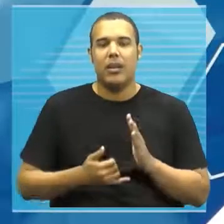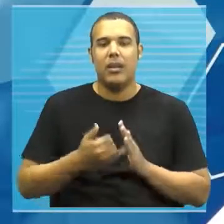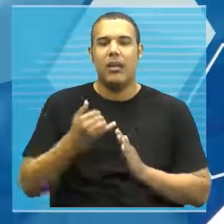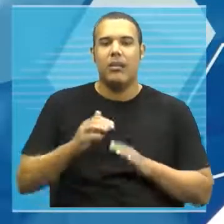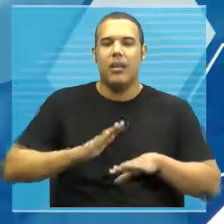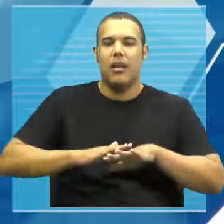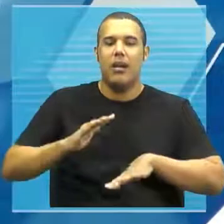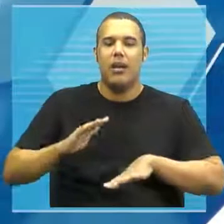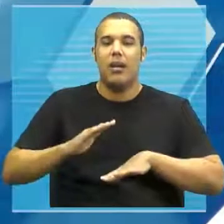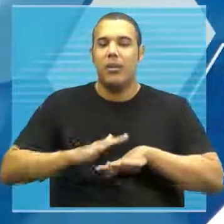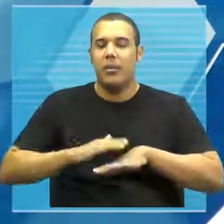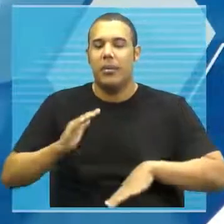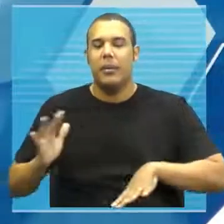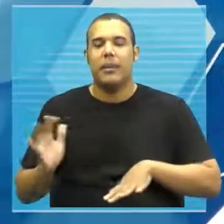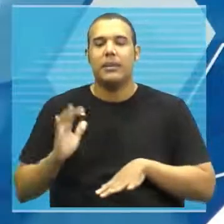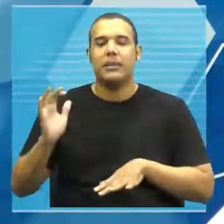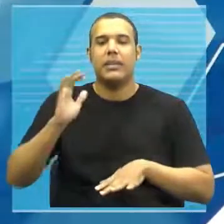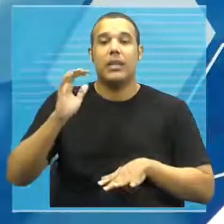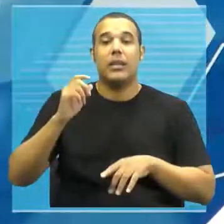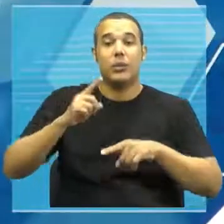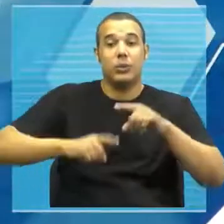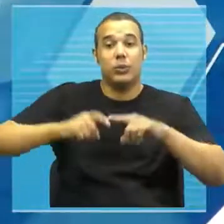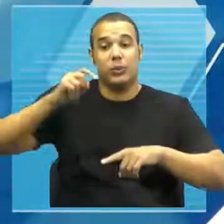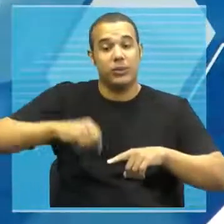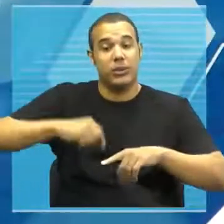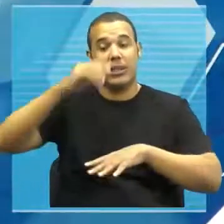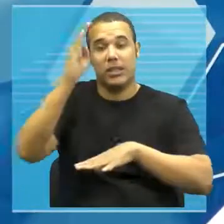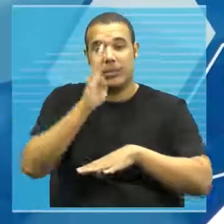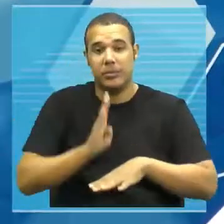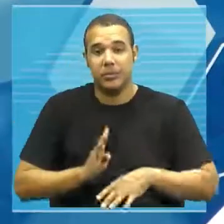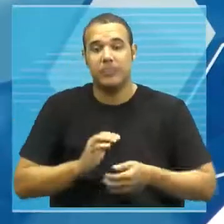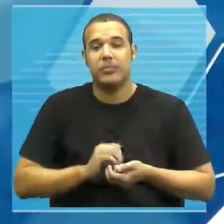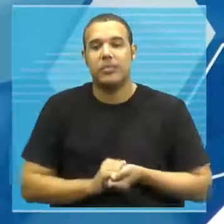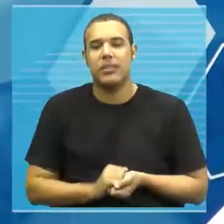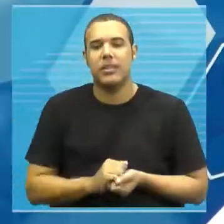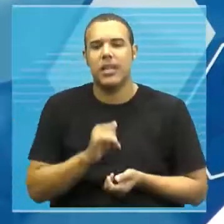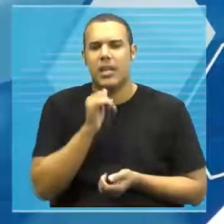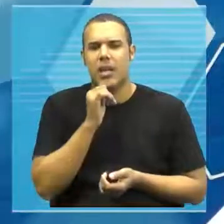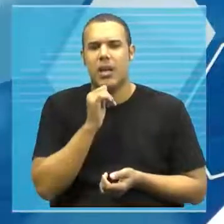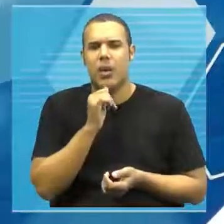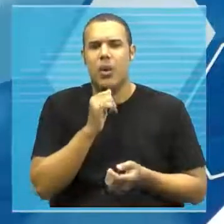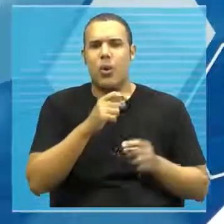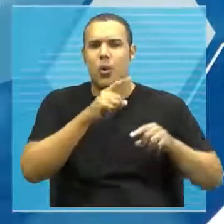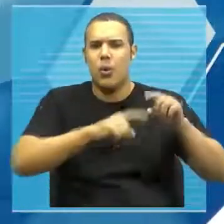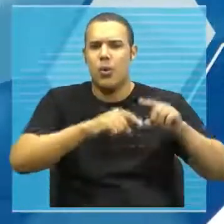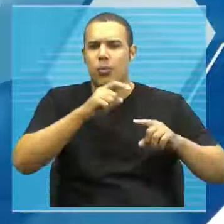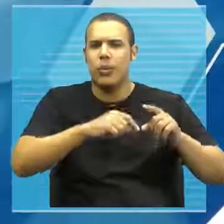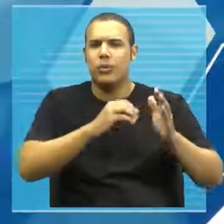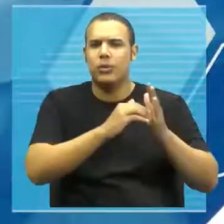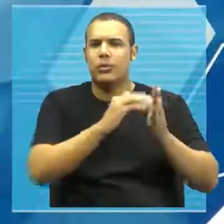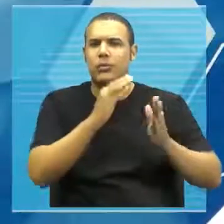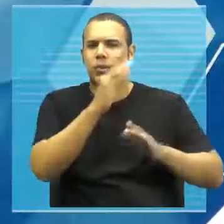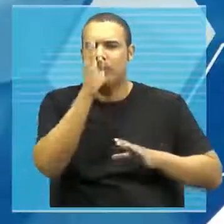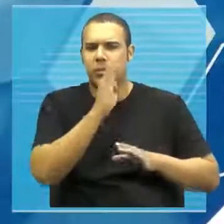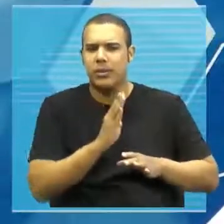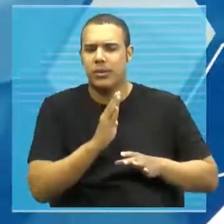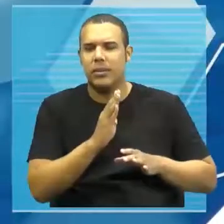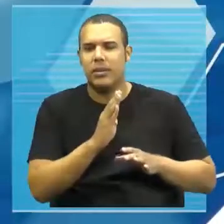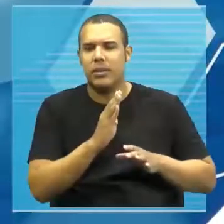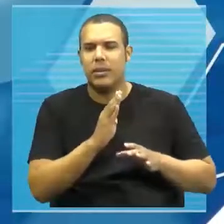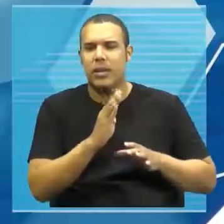caro do que os produtos nacionais Ora se o produto importado está mais caro que o Nacional as pessoas